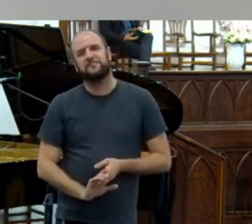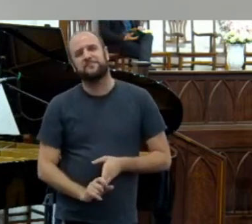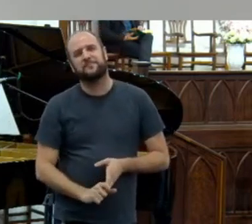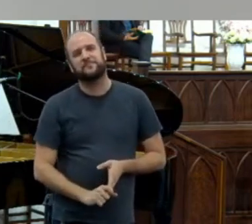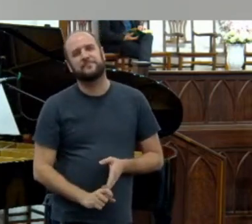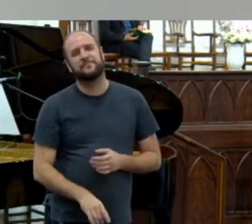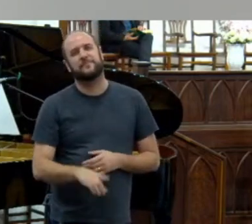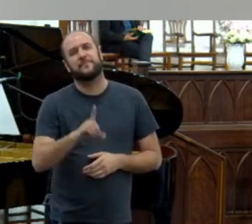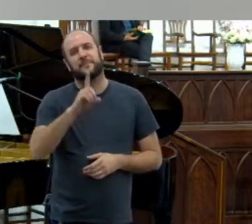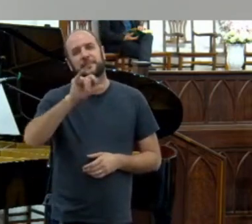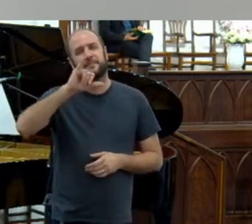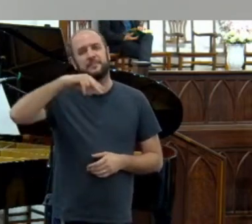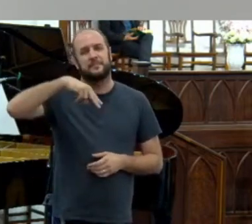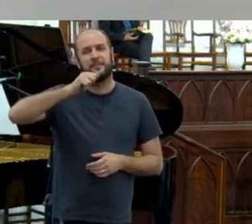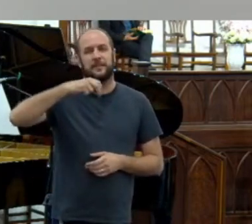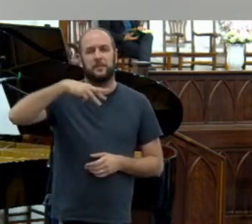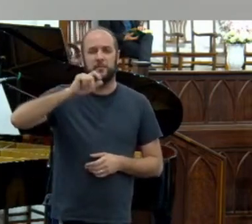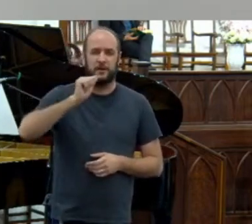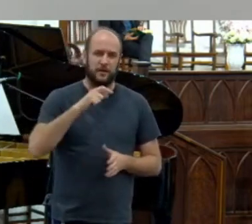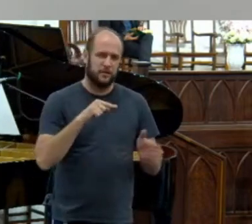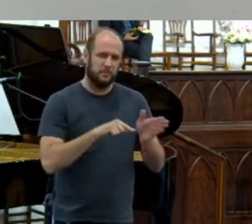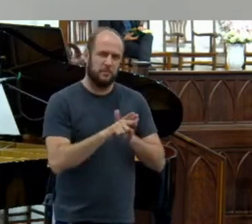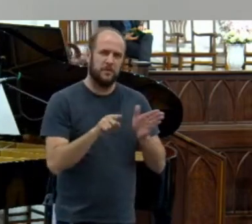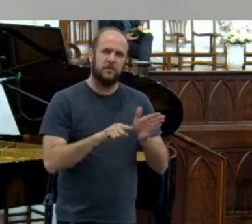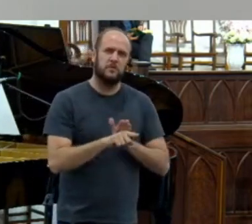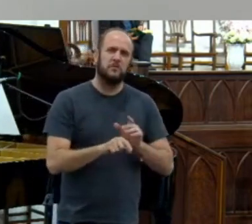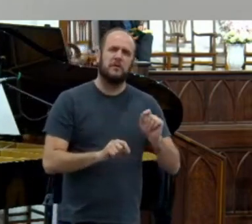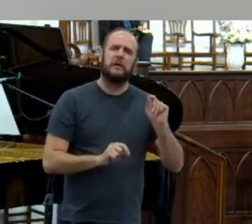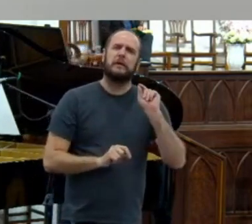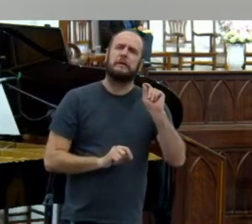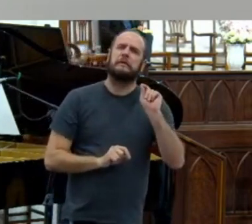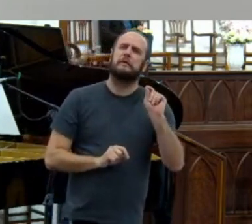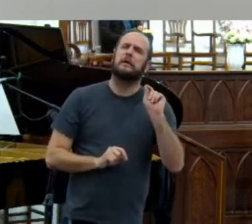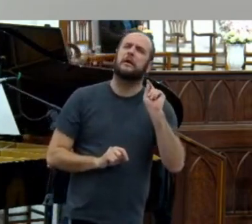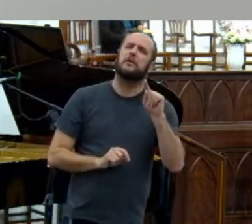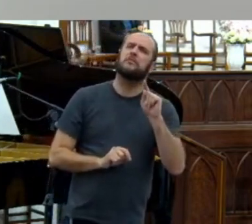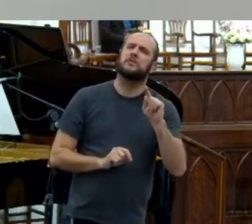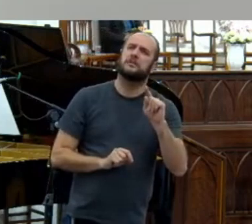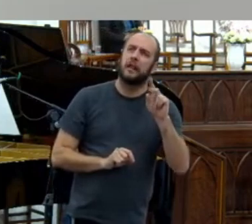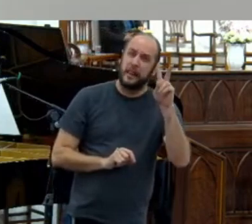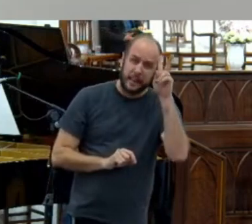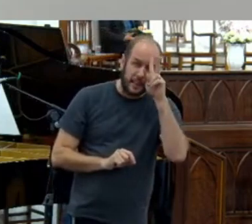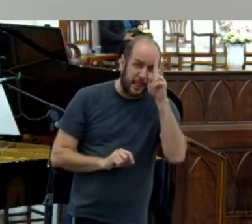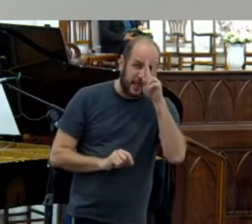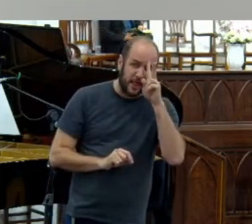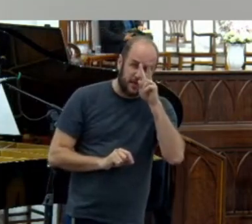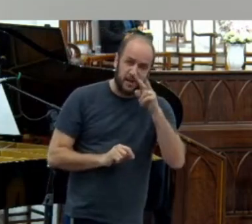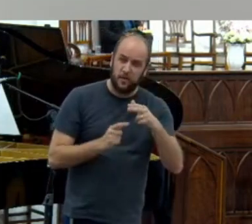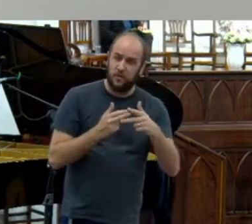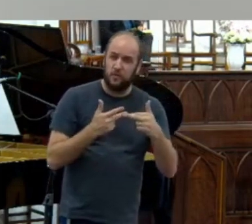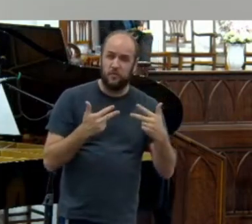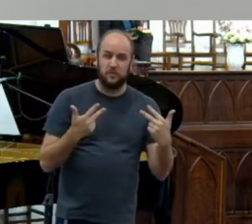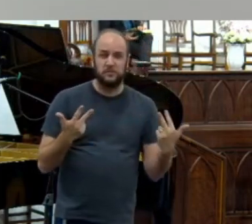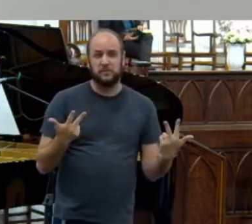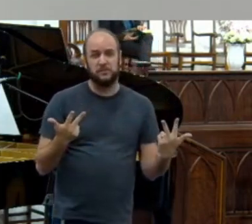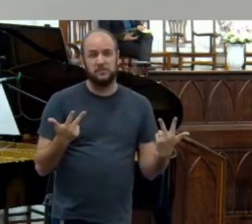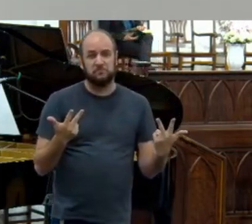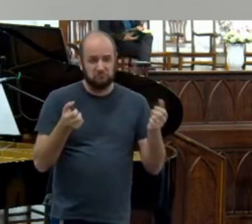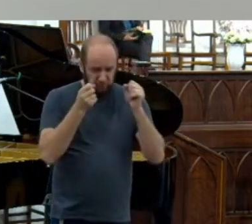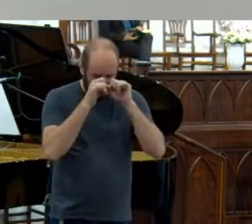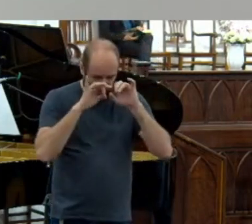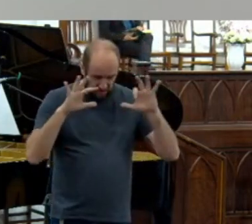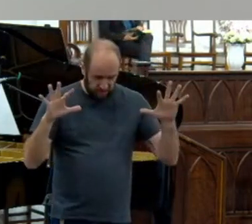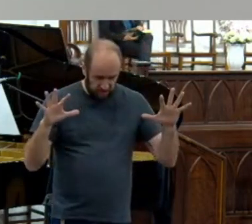dinamarquês. Quem és tu, homem? A tua mente não te lembra de coisas tão